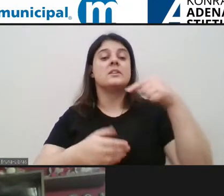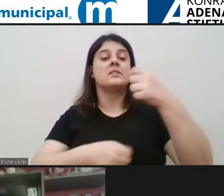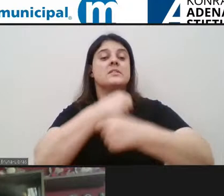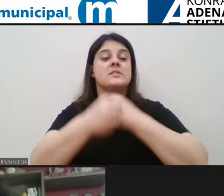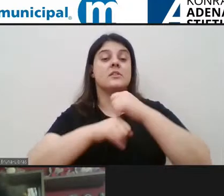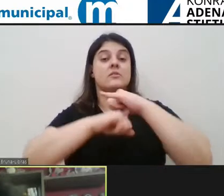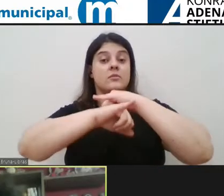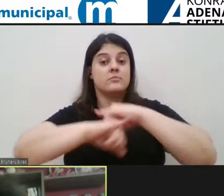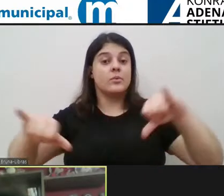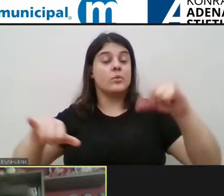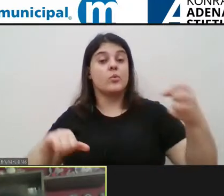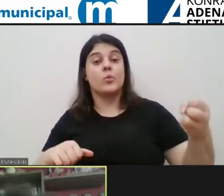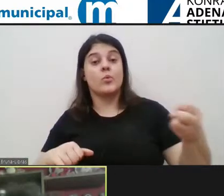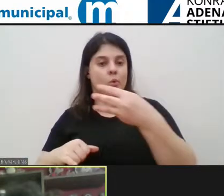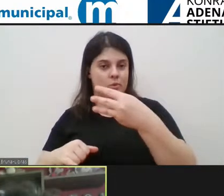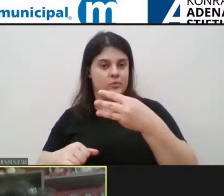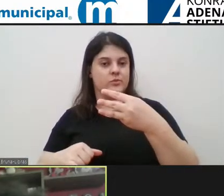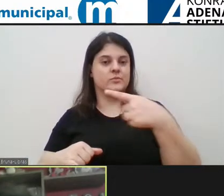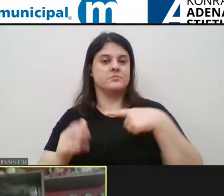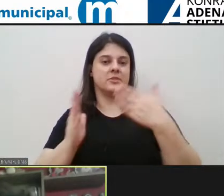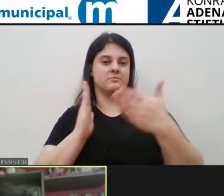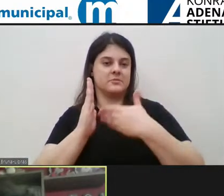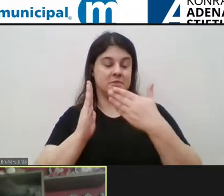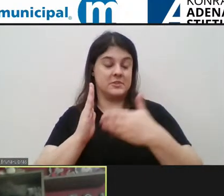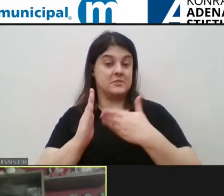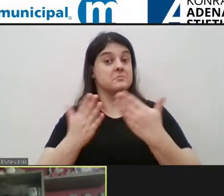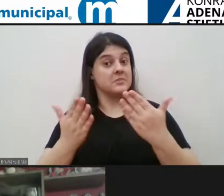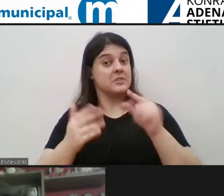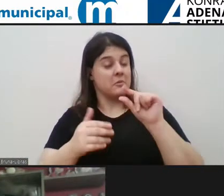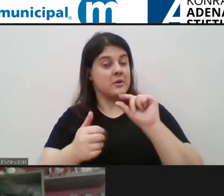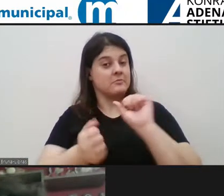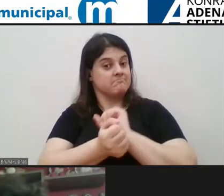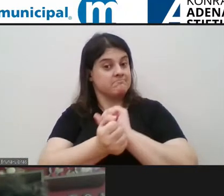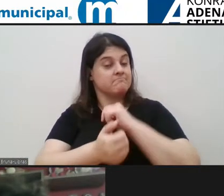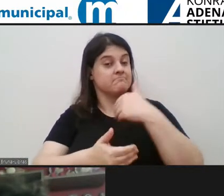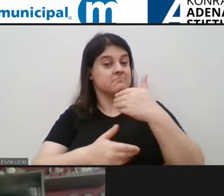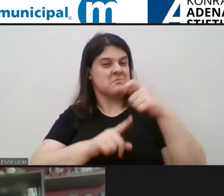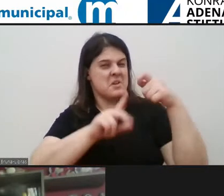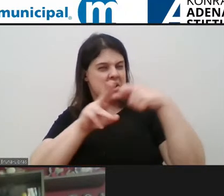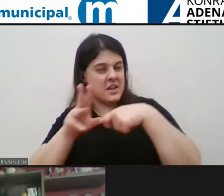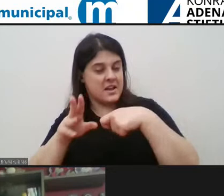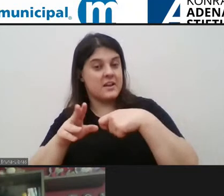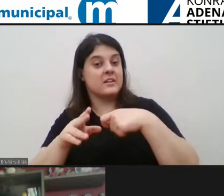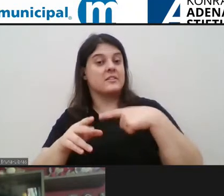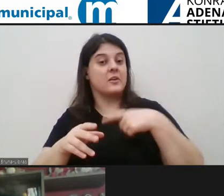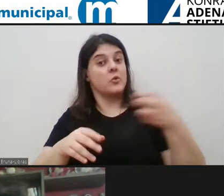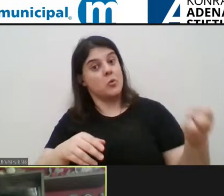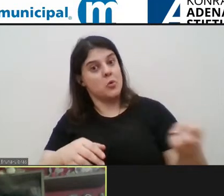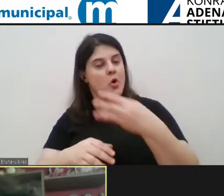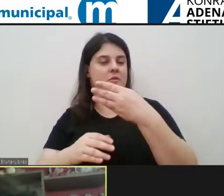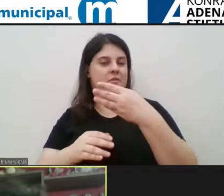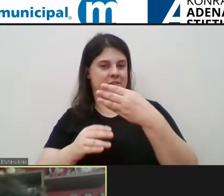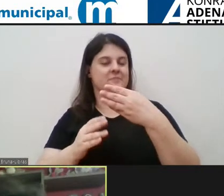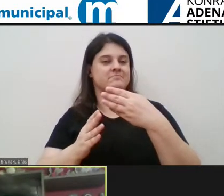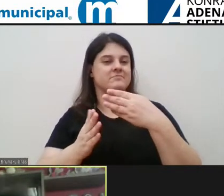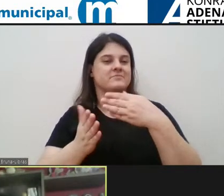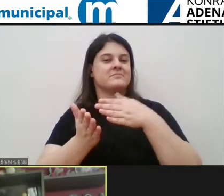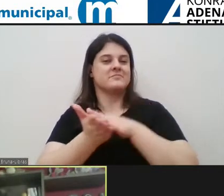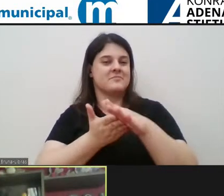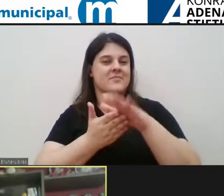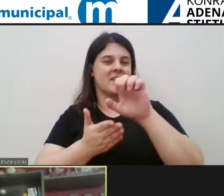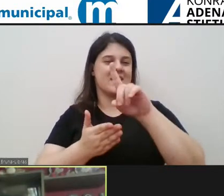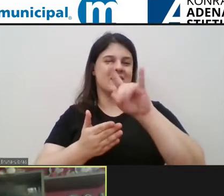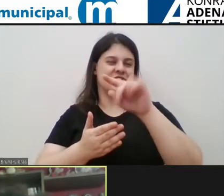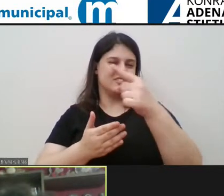vai está lançando uma nova edição desse livro Olha a pouco daqui a alguns meses nós vamos ter uma nova edição saindo do